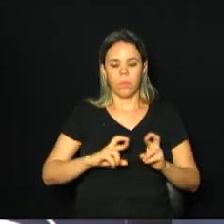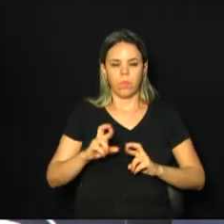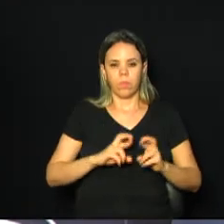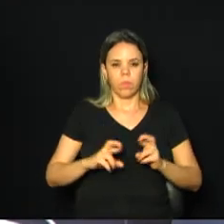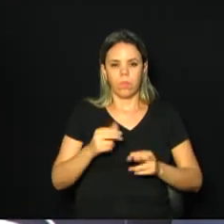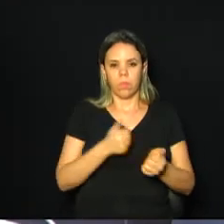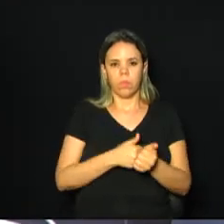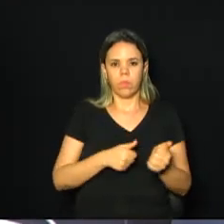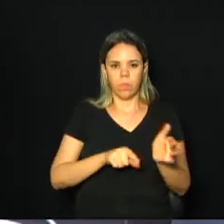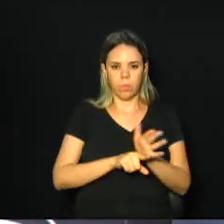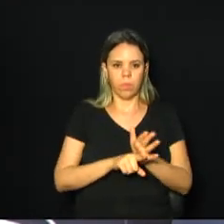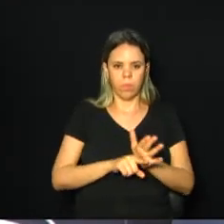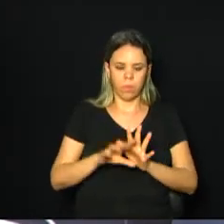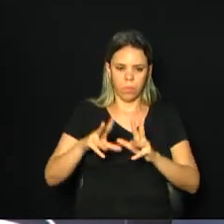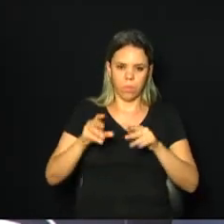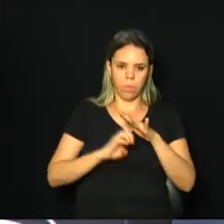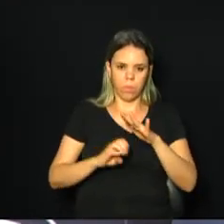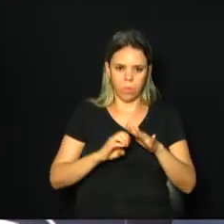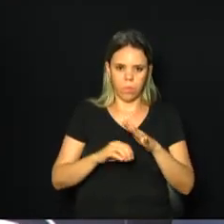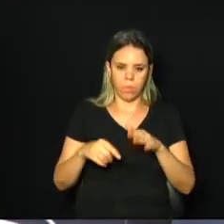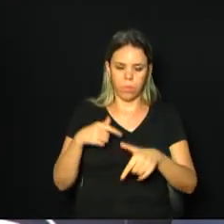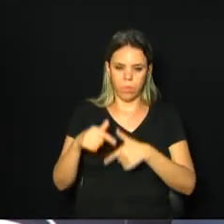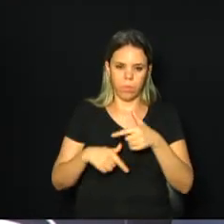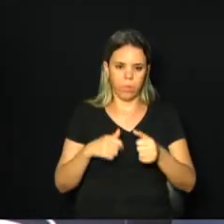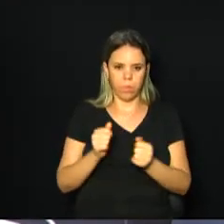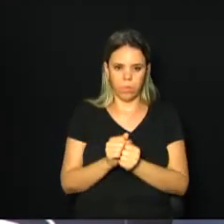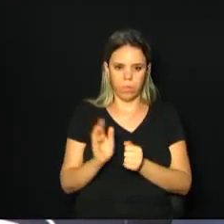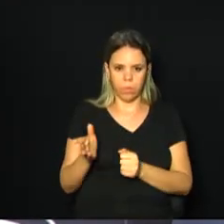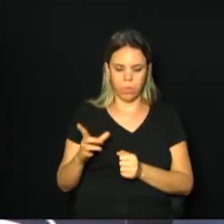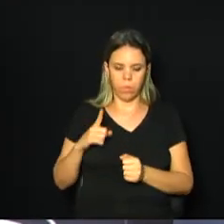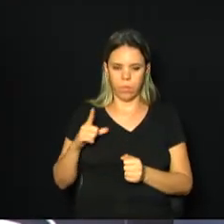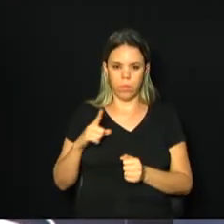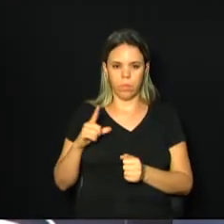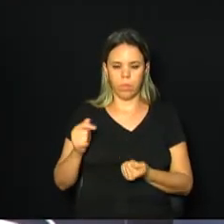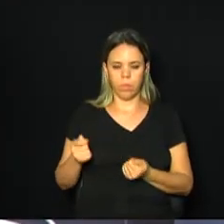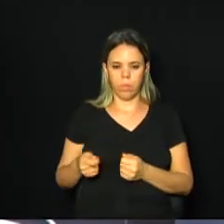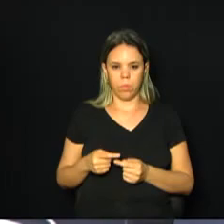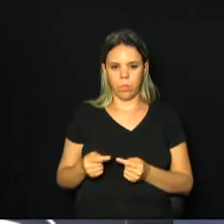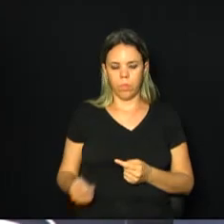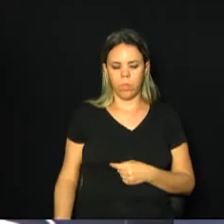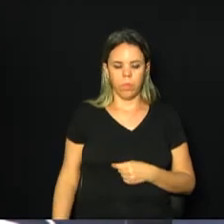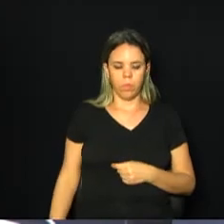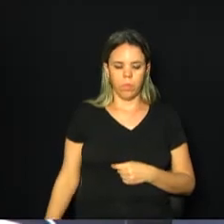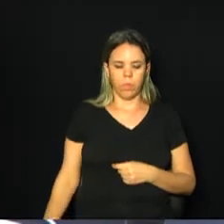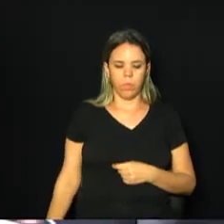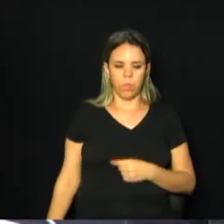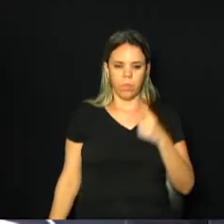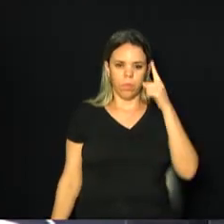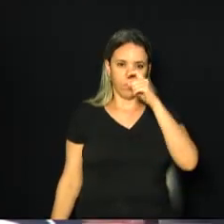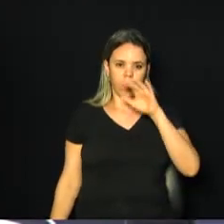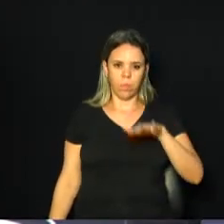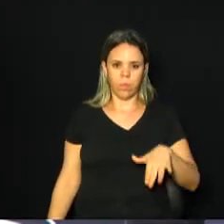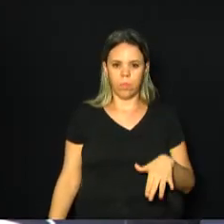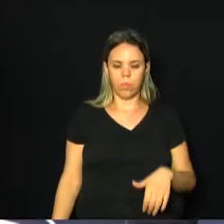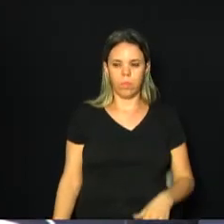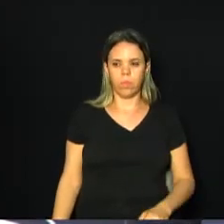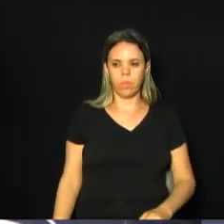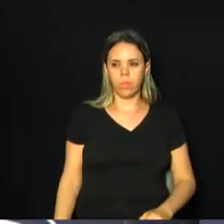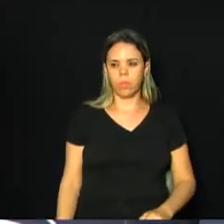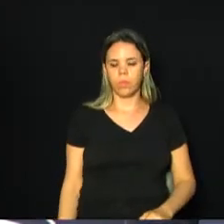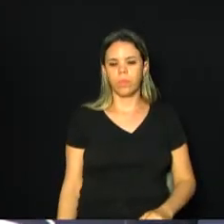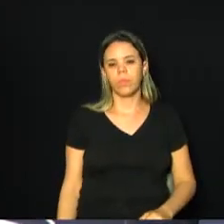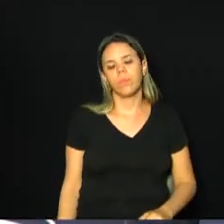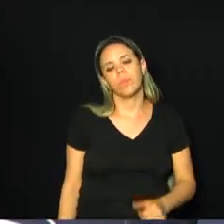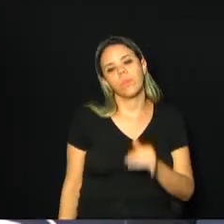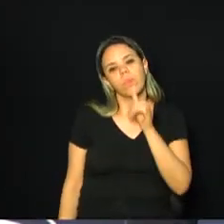disso e saber que todas as empresas que você trabalha já estão adequadas, o que é muito difícil. Então, vamos